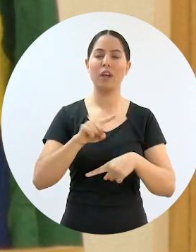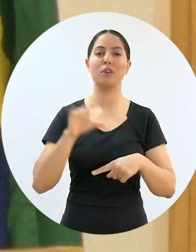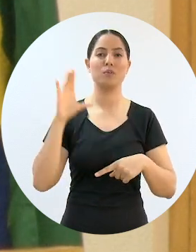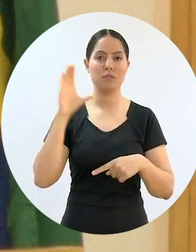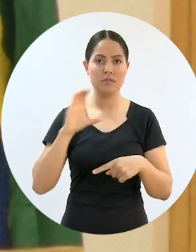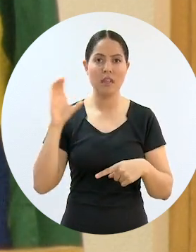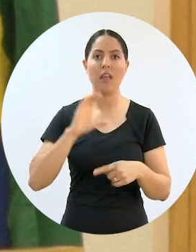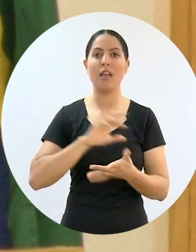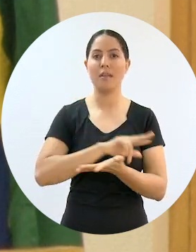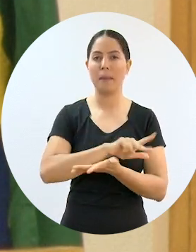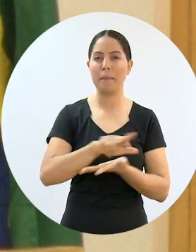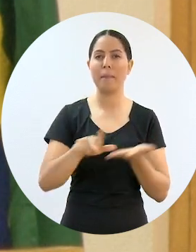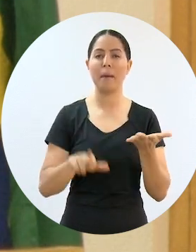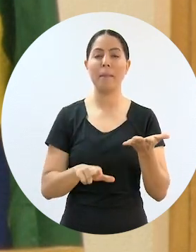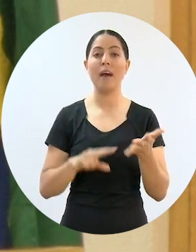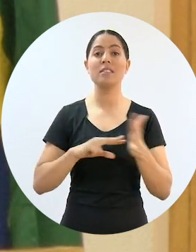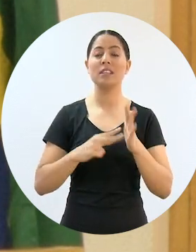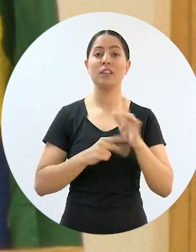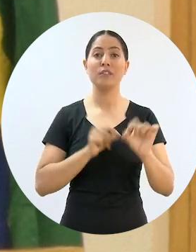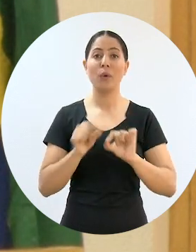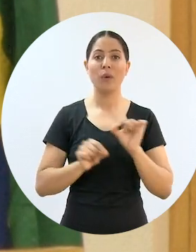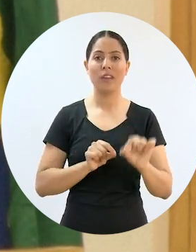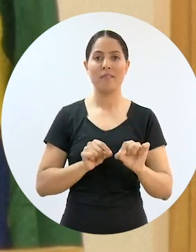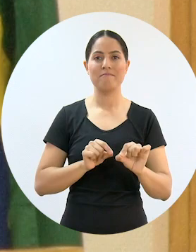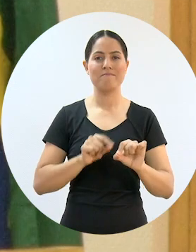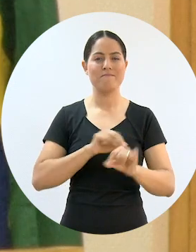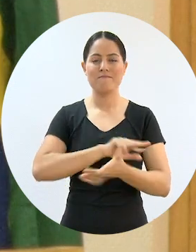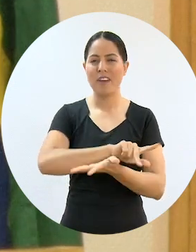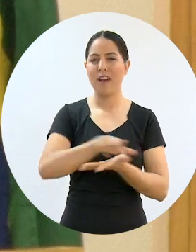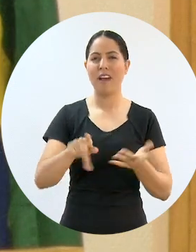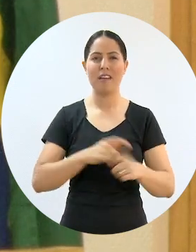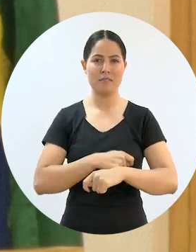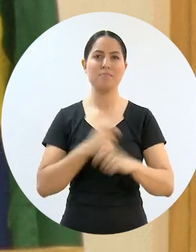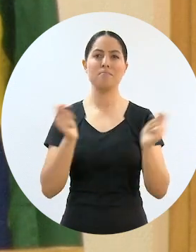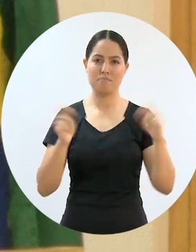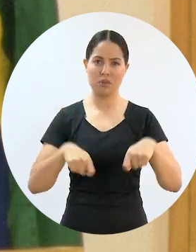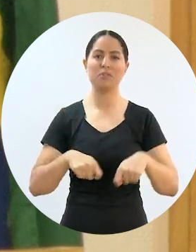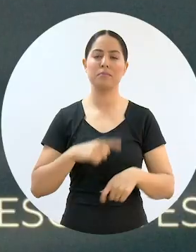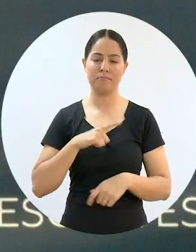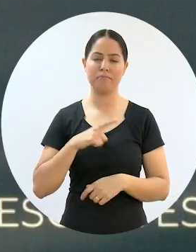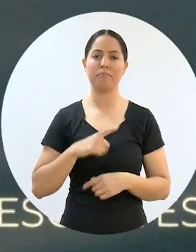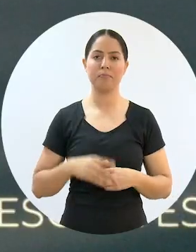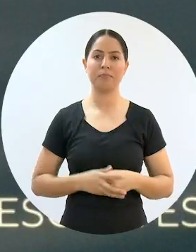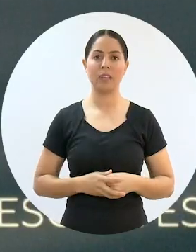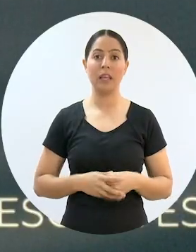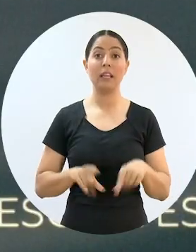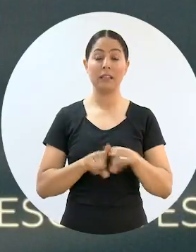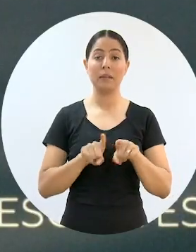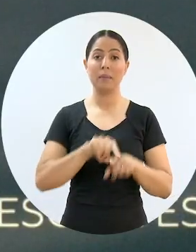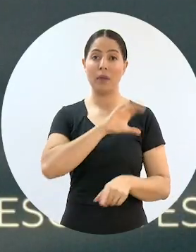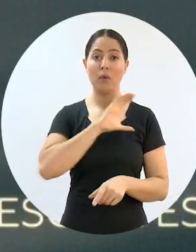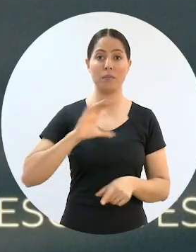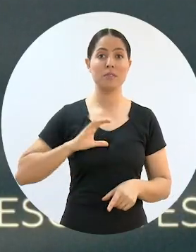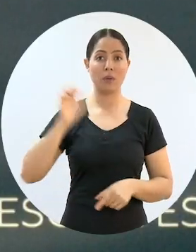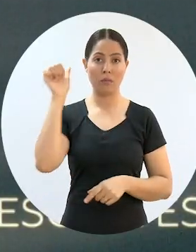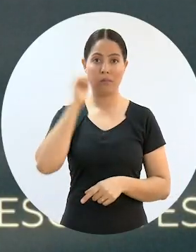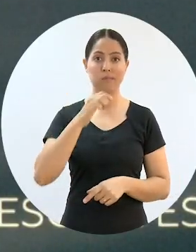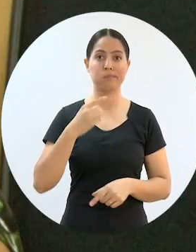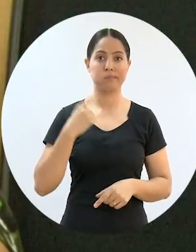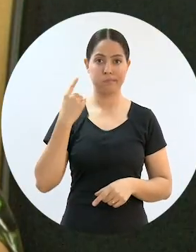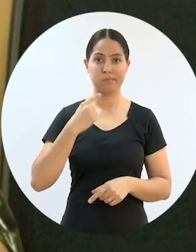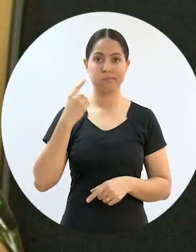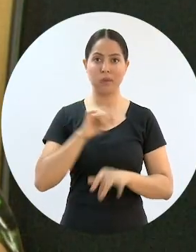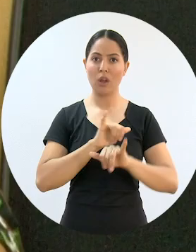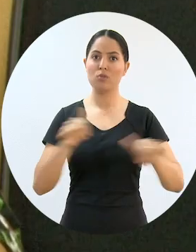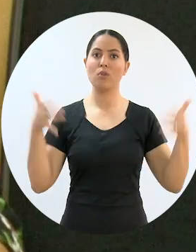tecnológico, científico, impõe um caminhar junto com outras possibilidades. A Comissão Nacional da Mulher Advogada